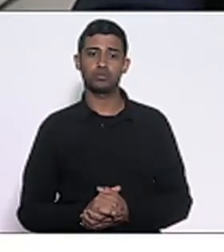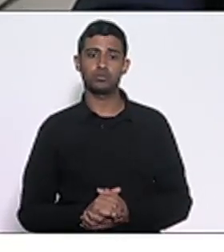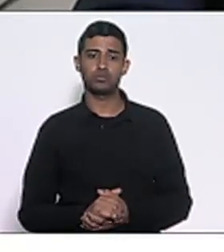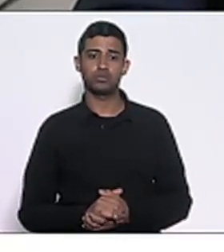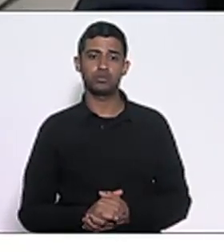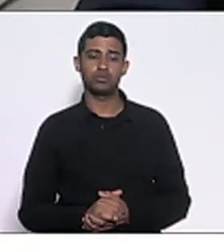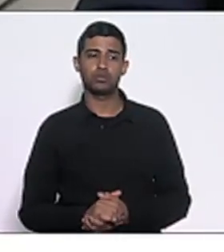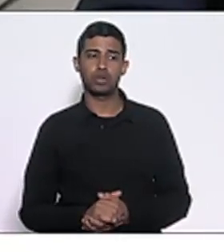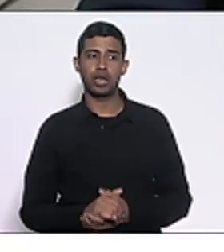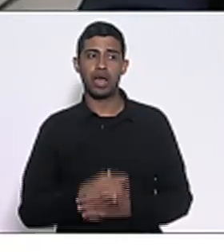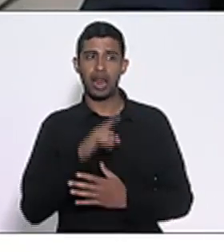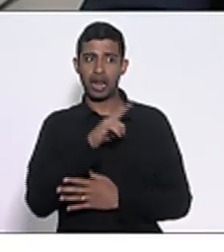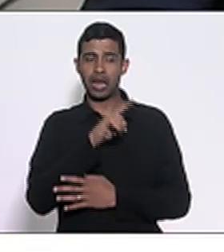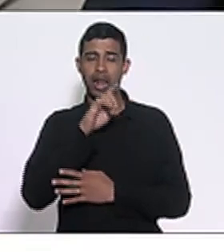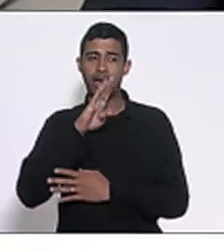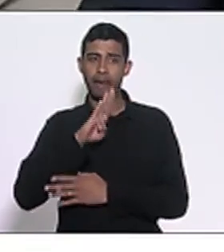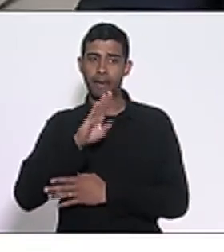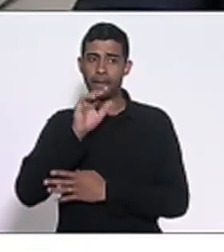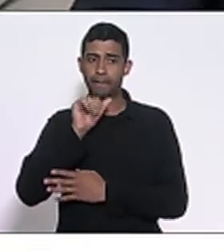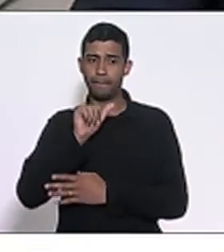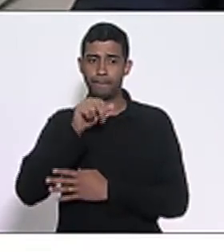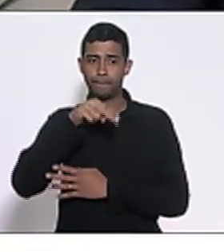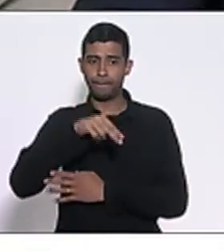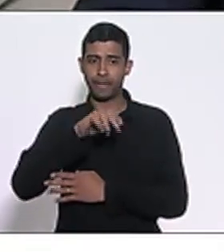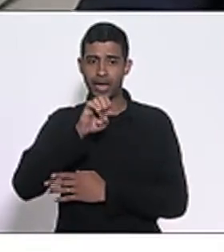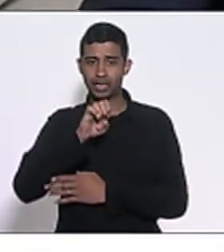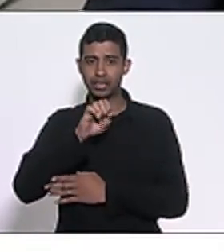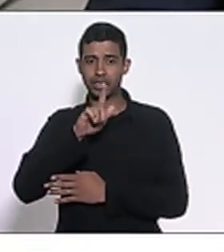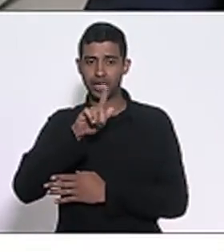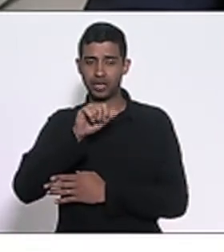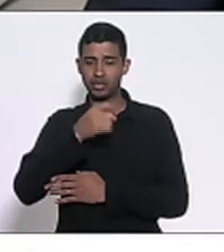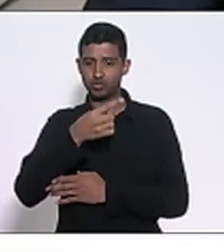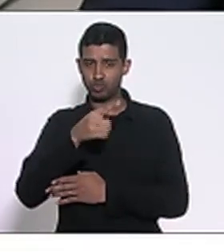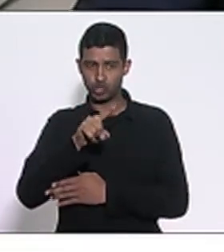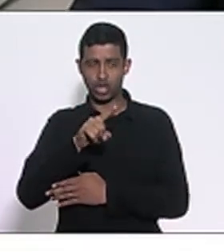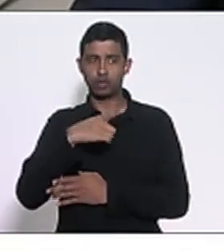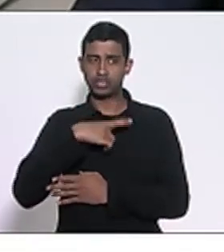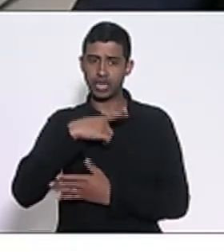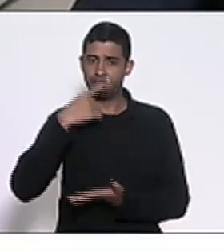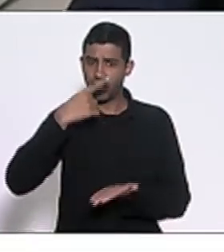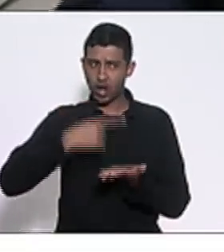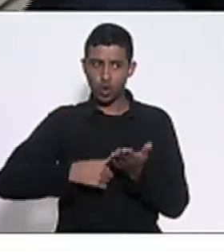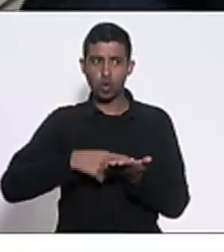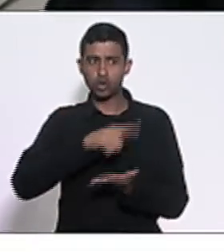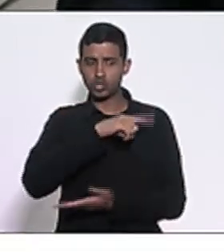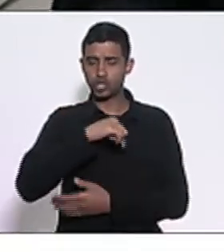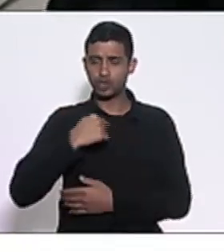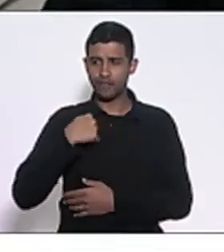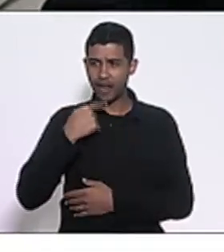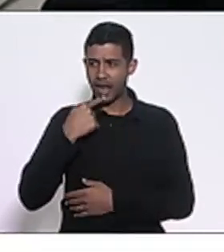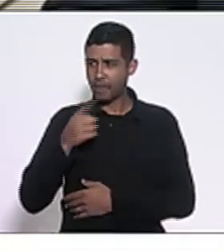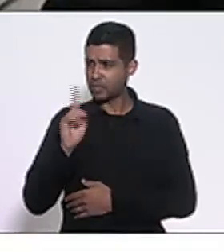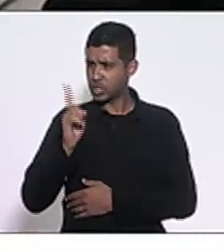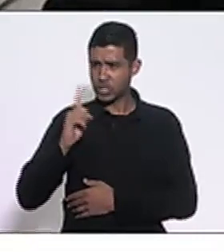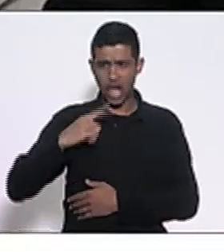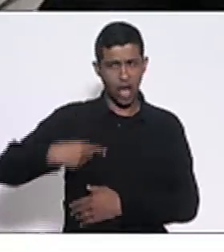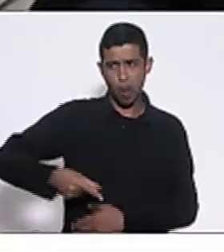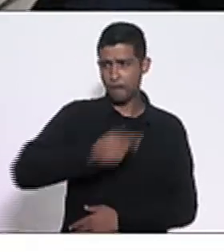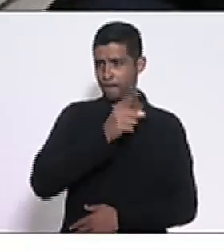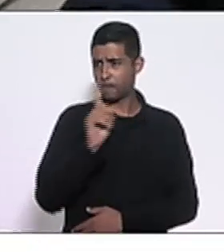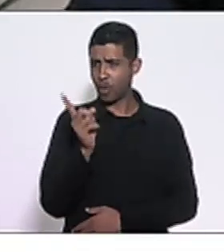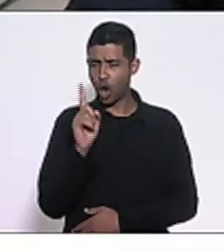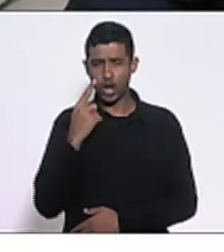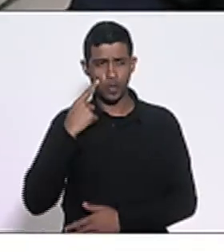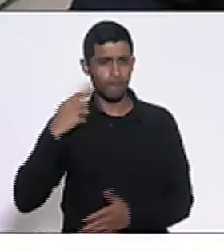de lá do Banejão, houve esse acordo, porque nós íamos fincar pé, não vamos sair, não sei o quê. Então, foi uma luta que